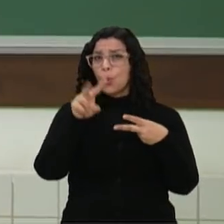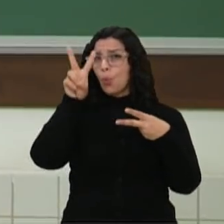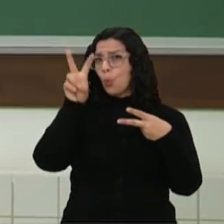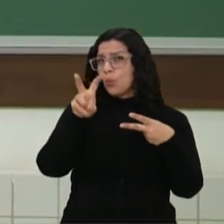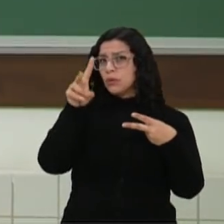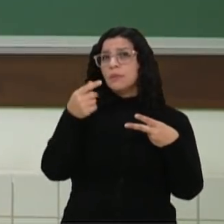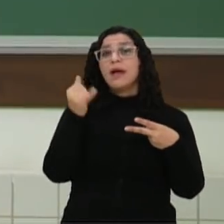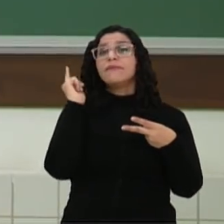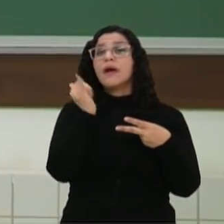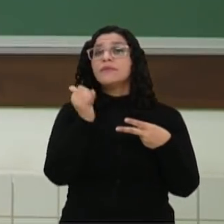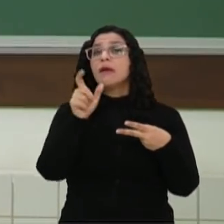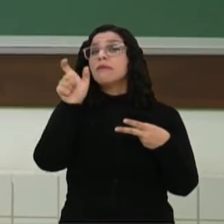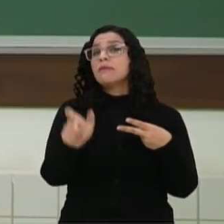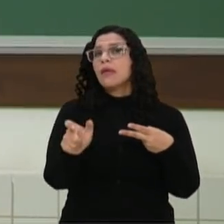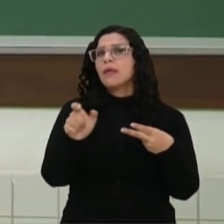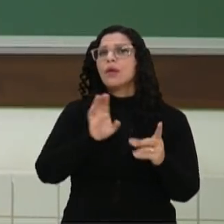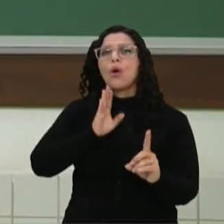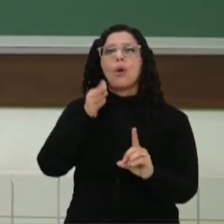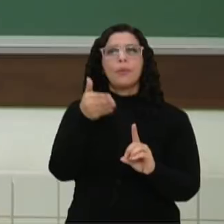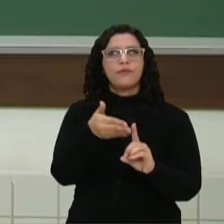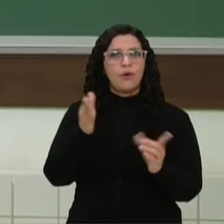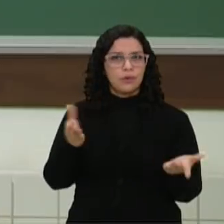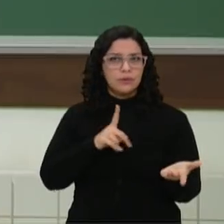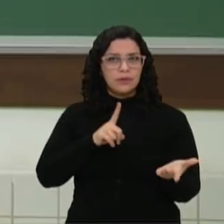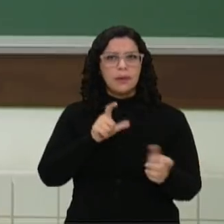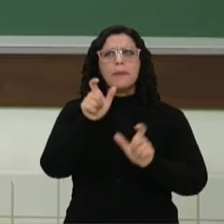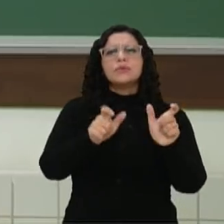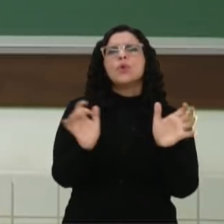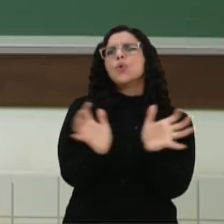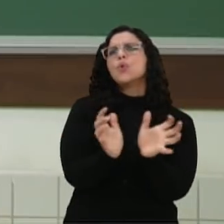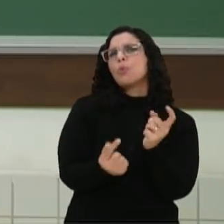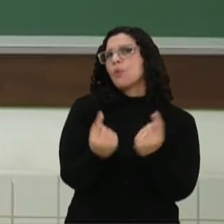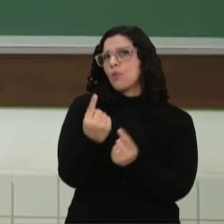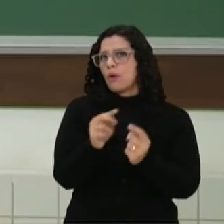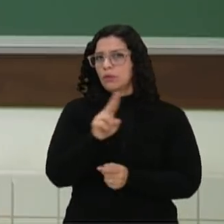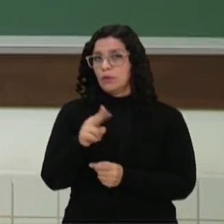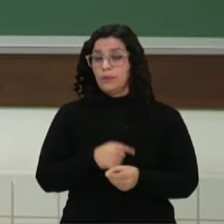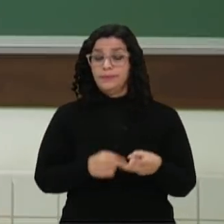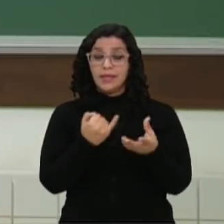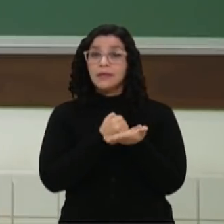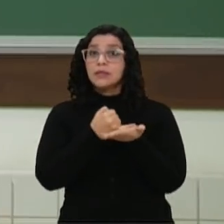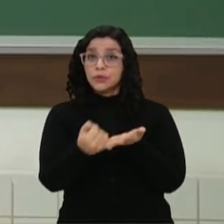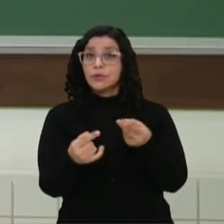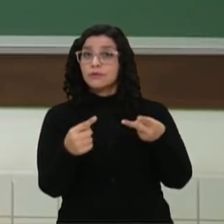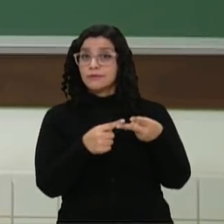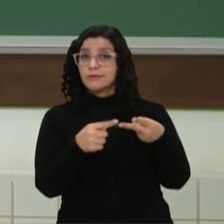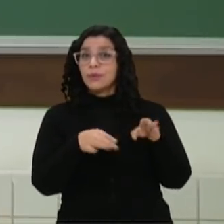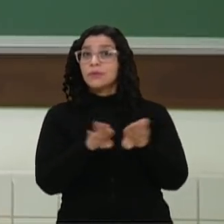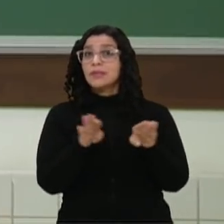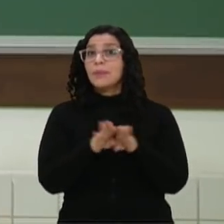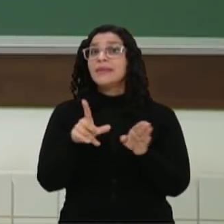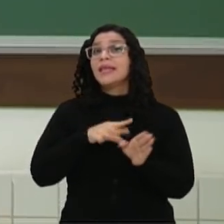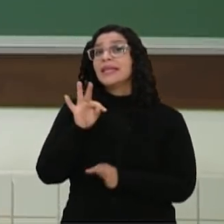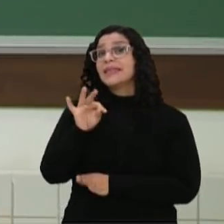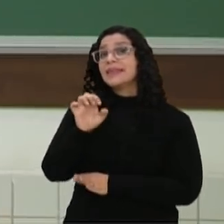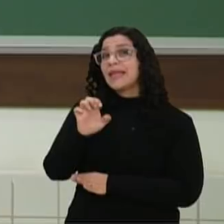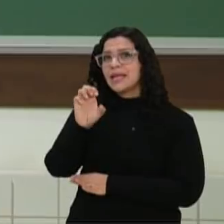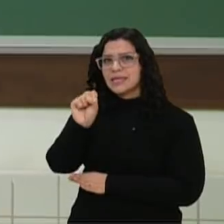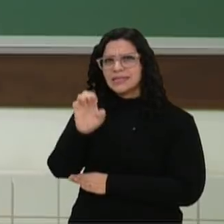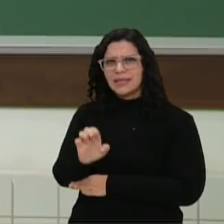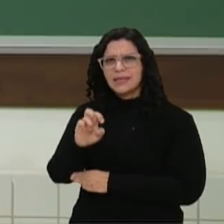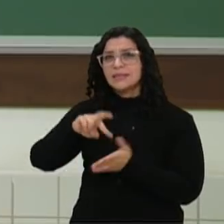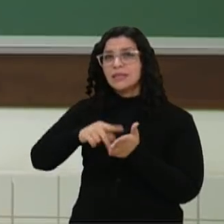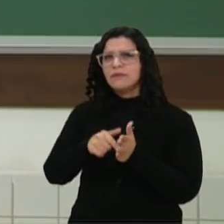já deve informar para quem essa carta é destinada. E na introdução já é levantada a tese em que